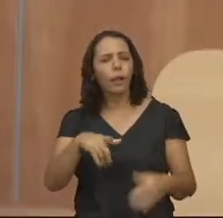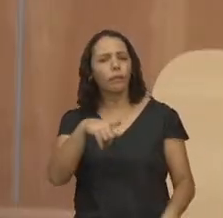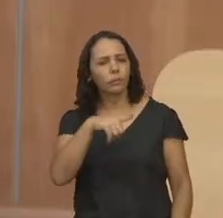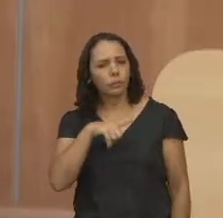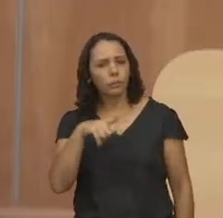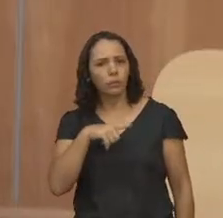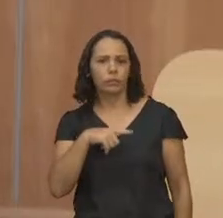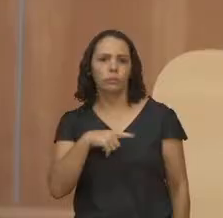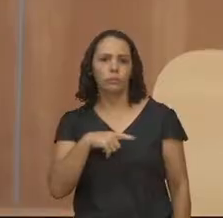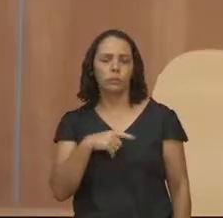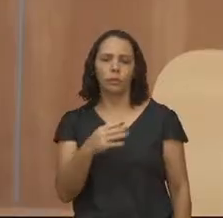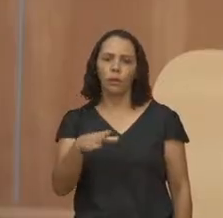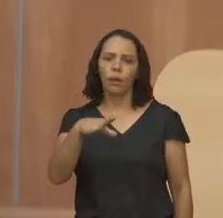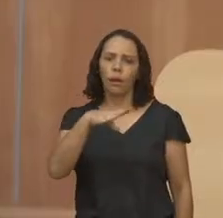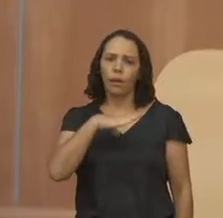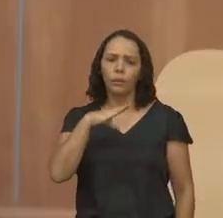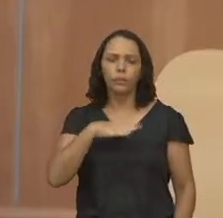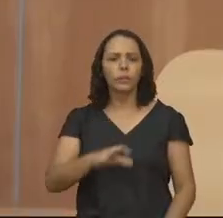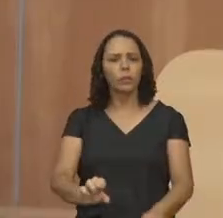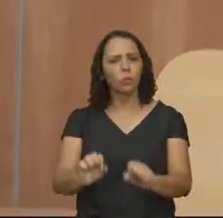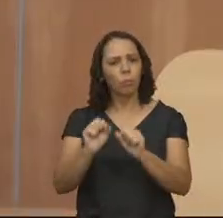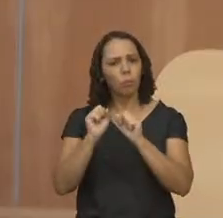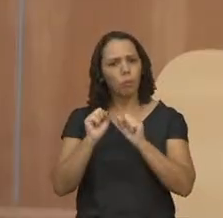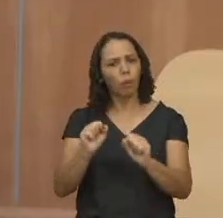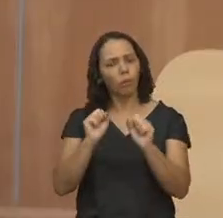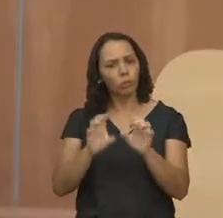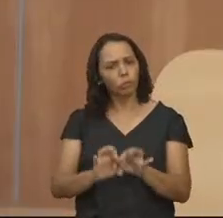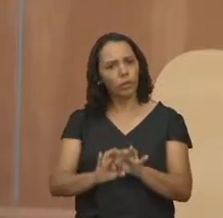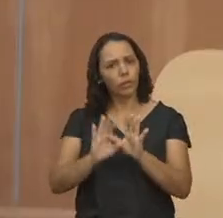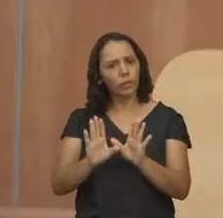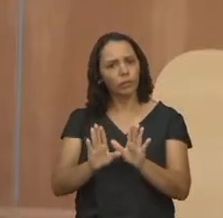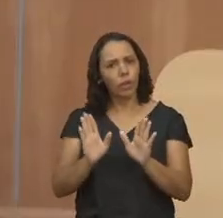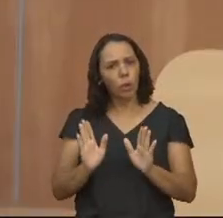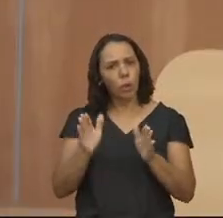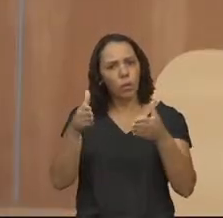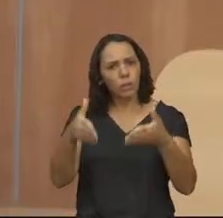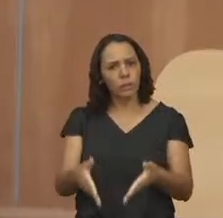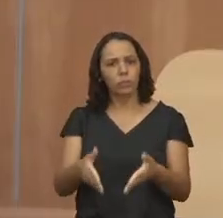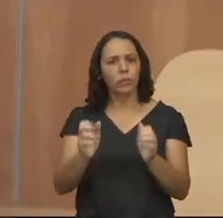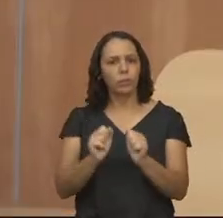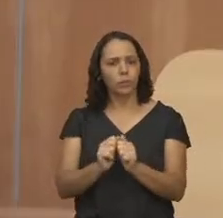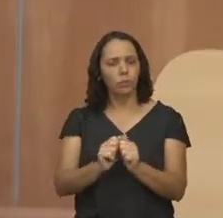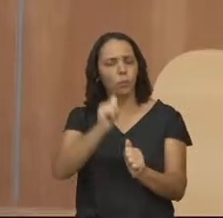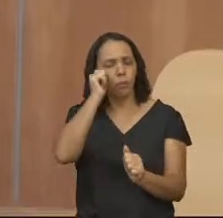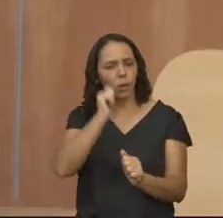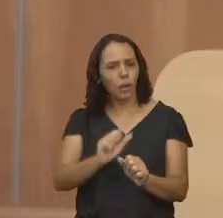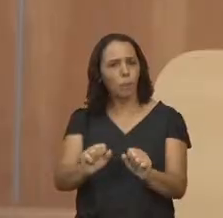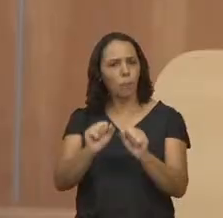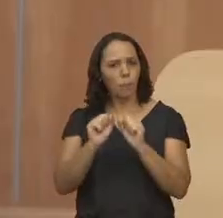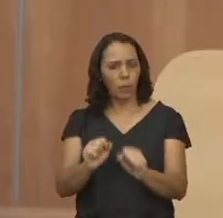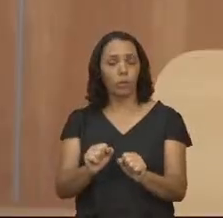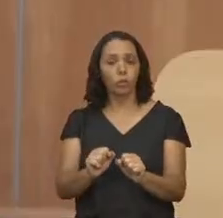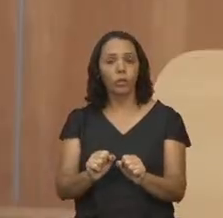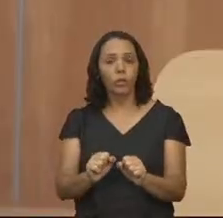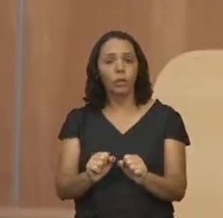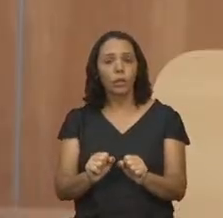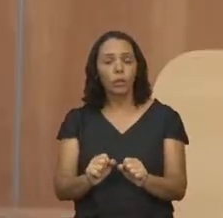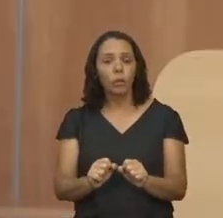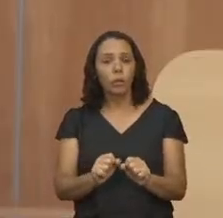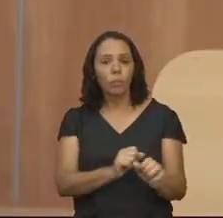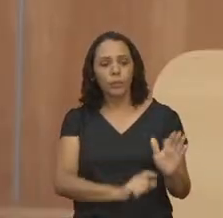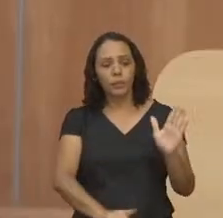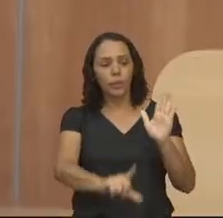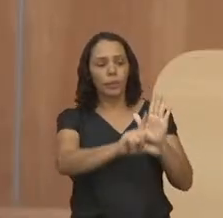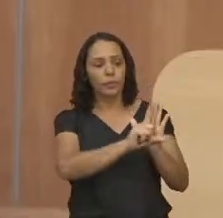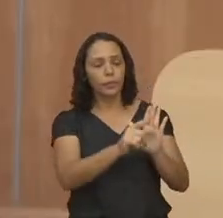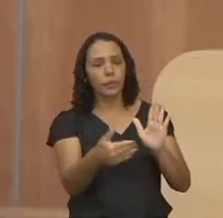Hoje o município já pode fazer, né, o sepultamento, as mulheres já podem fazer o sepultamento dos filhos. Agora, com essa lei aqui que